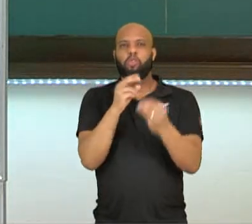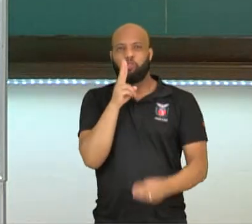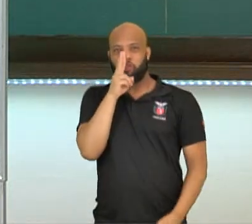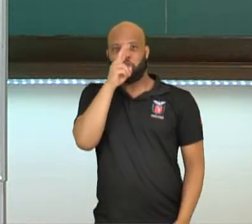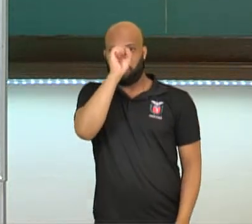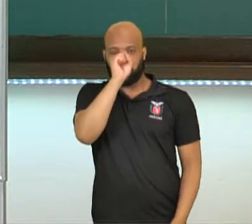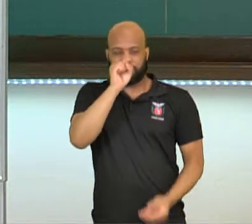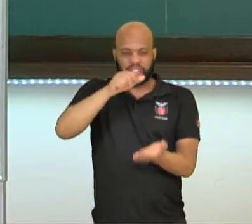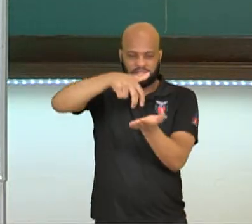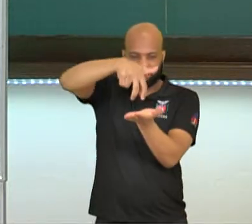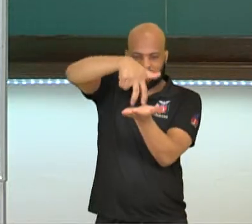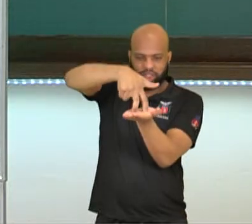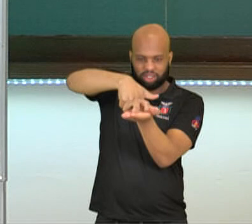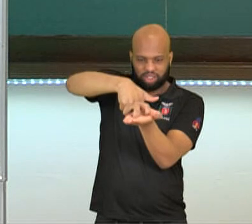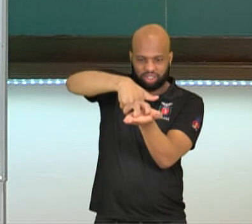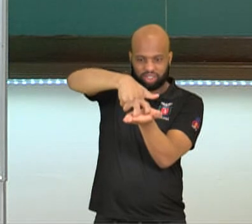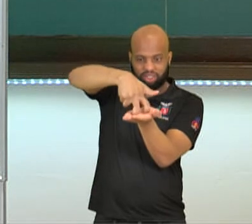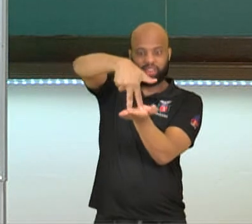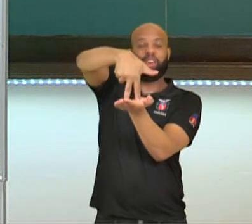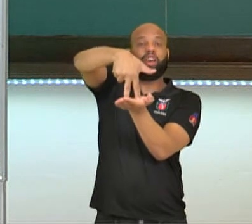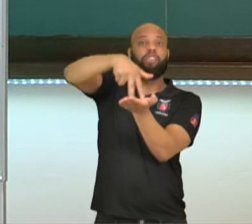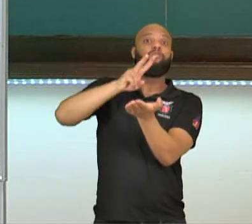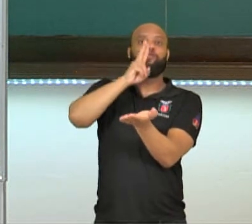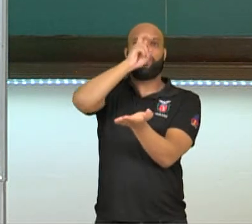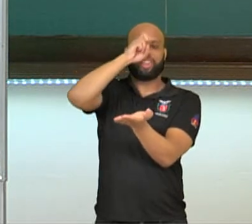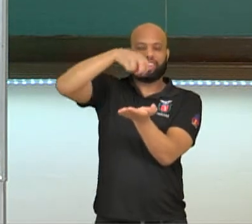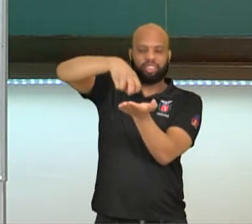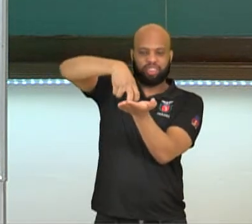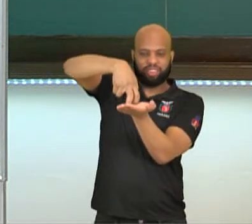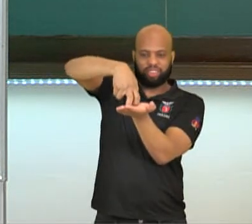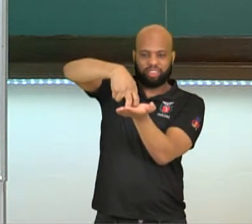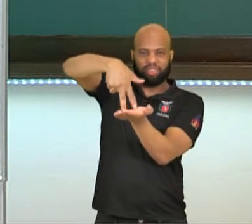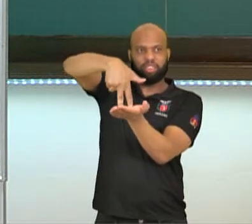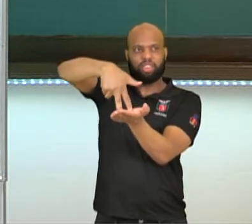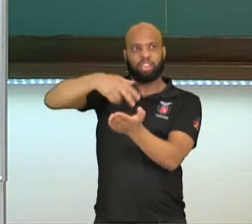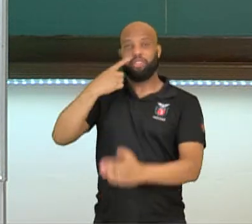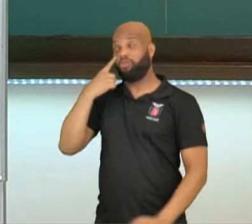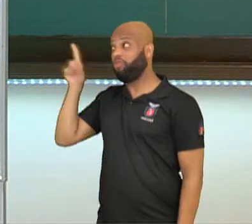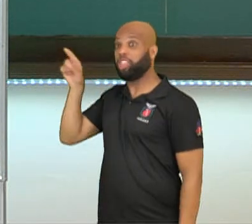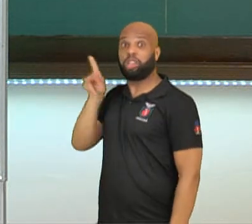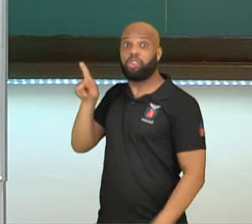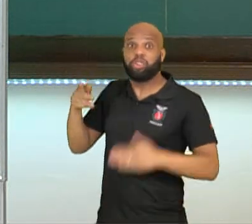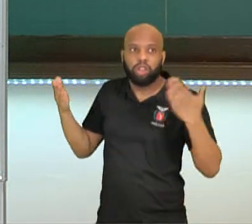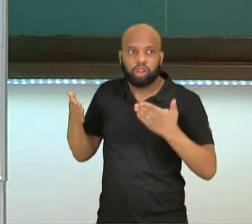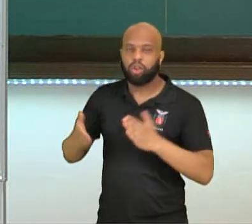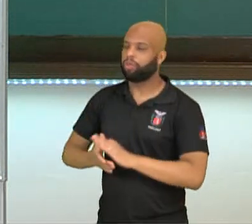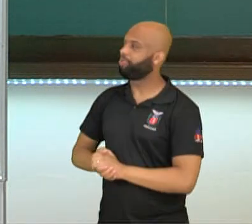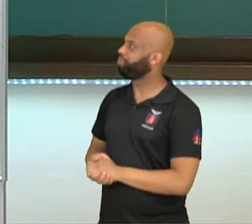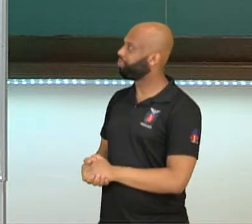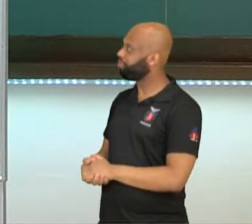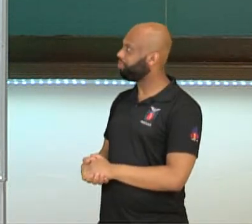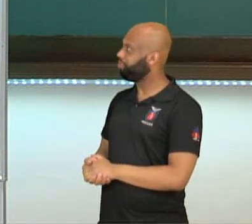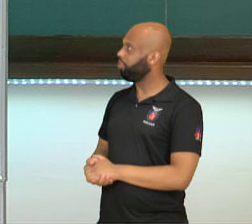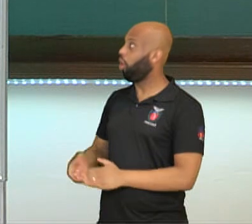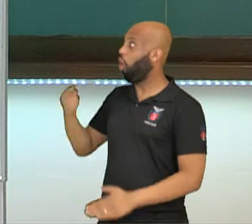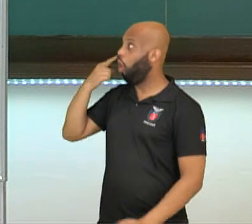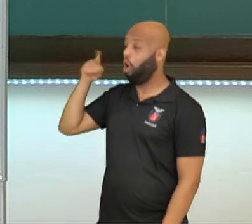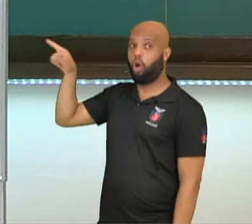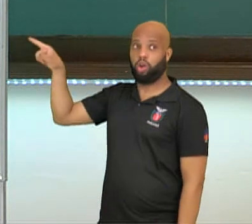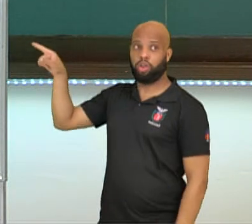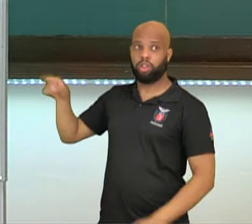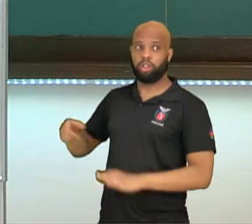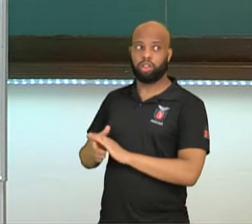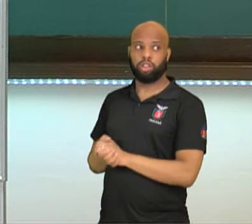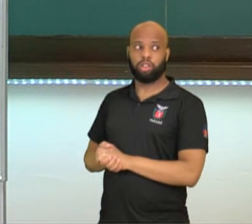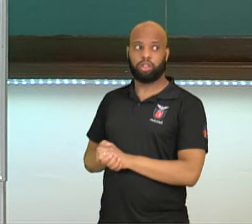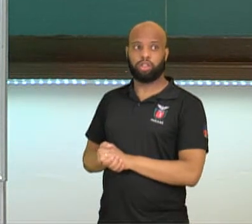corpo. Então, se nós observarmos aqui, se vocês prestarem atenção um pouco na prof. Quando eu estou fazendo o movimento de descida do agachamento,